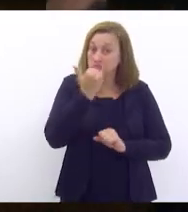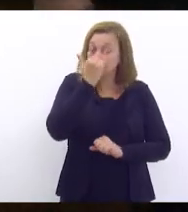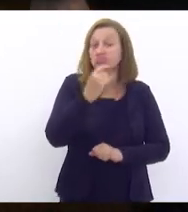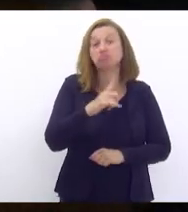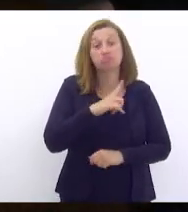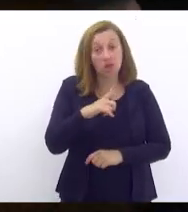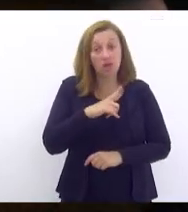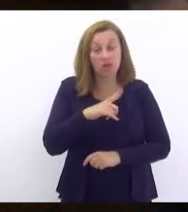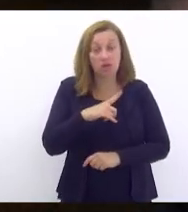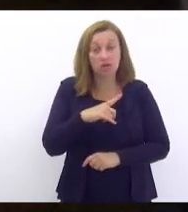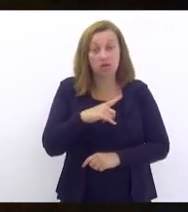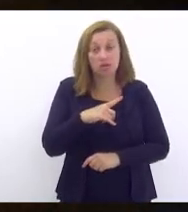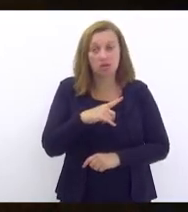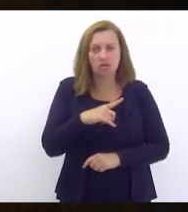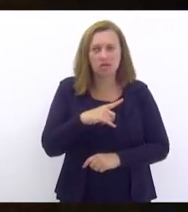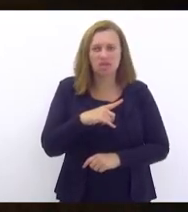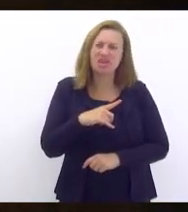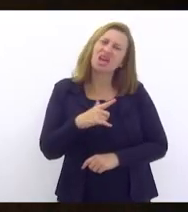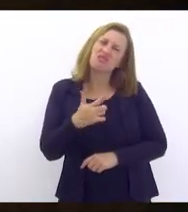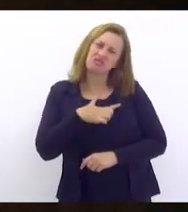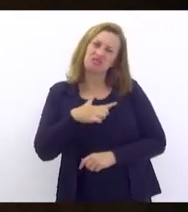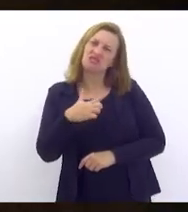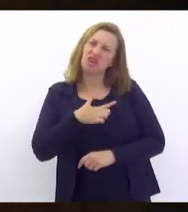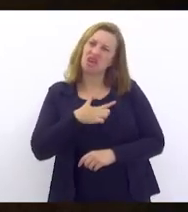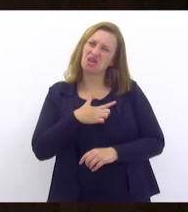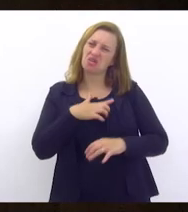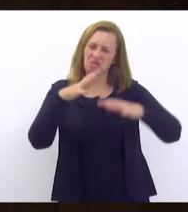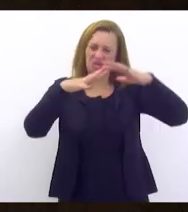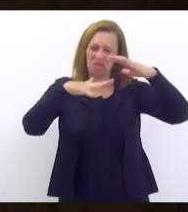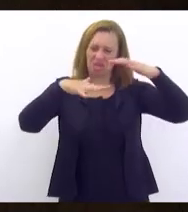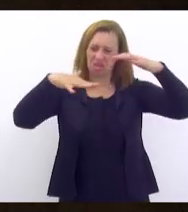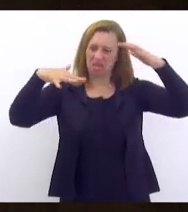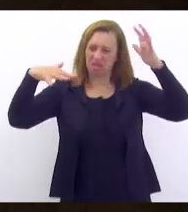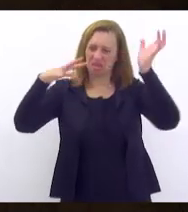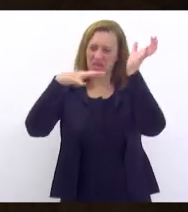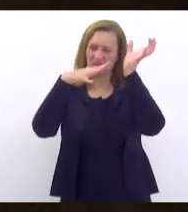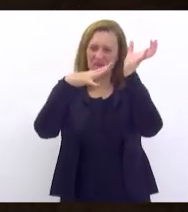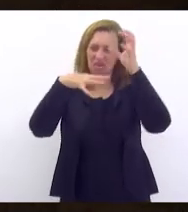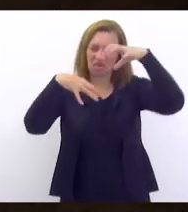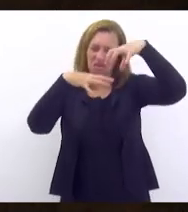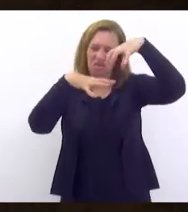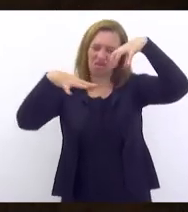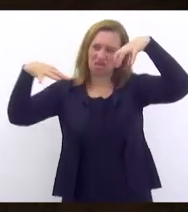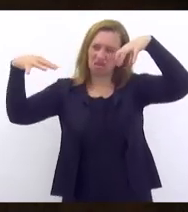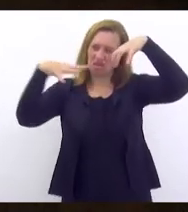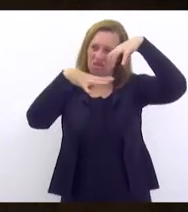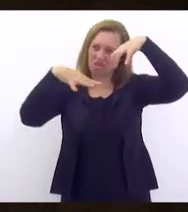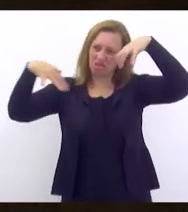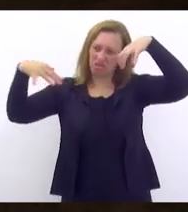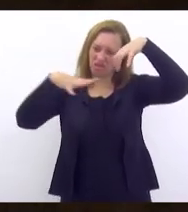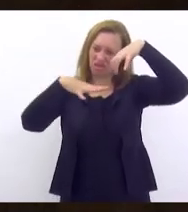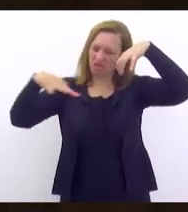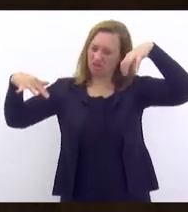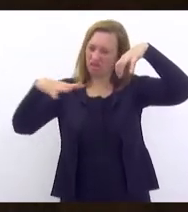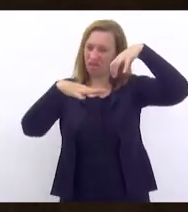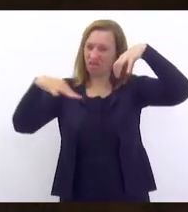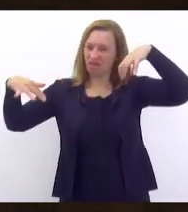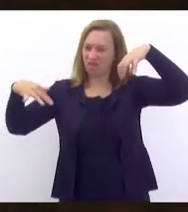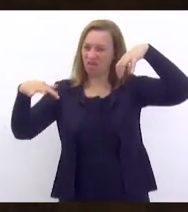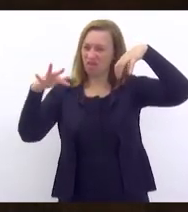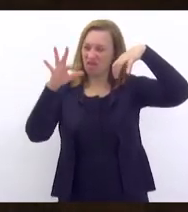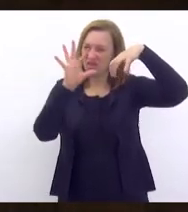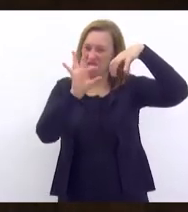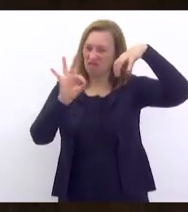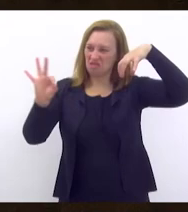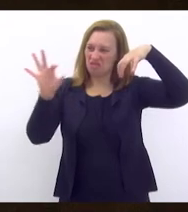que podem enfeiam a paisagem completamente. Então, na verdade, a gente está alterando uma lei e reduzindo